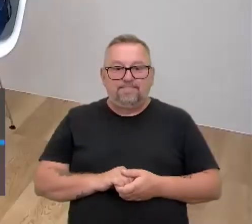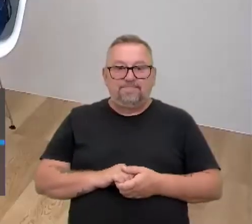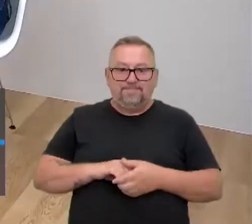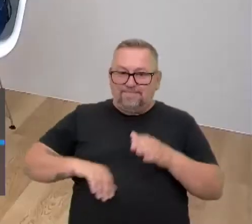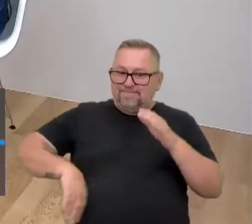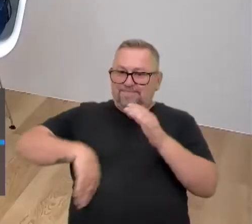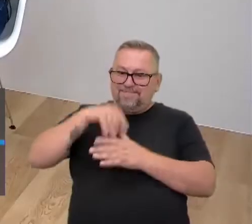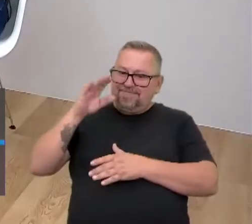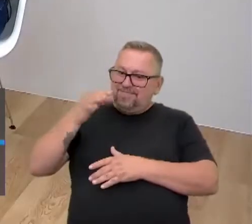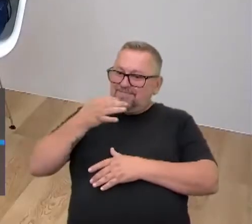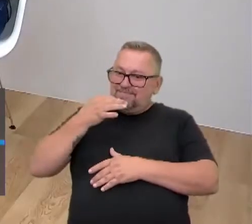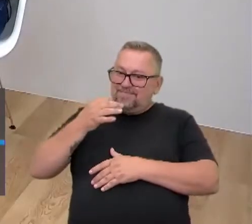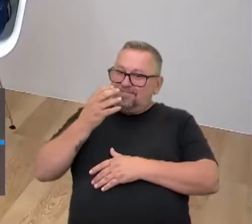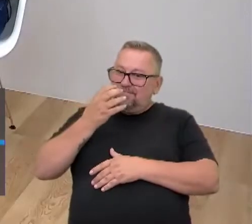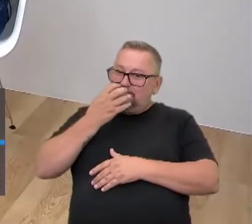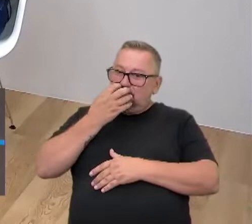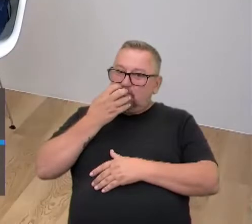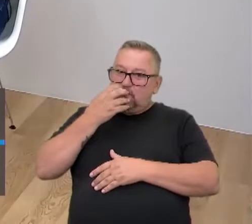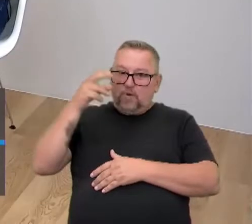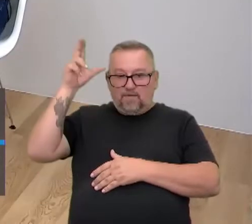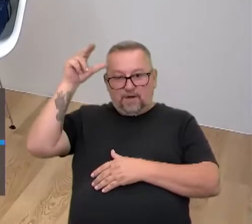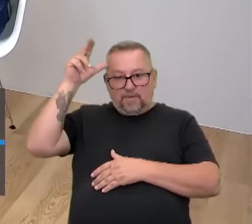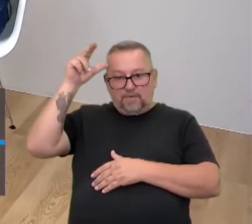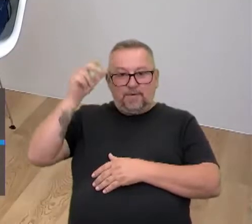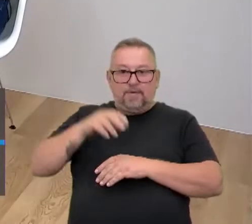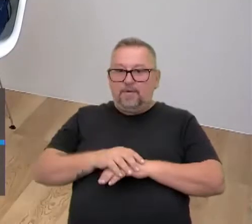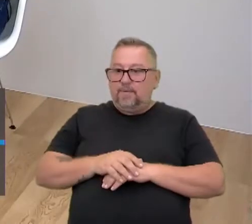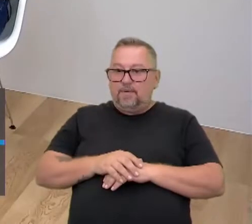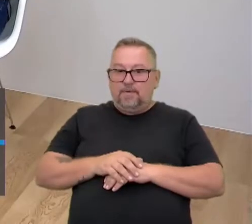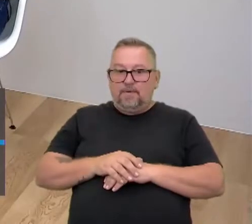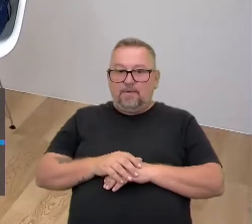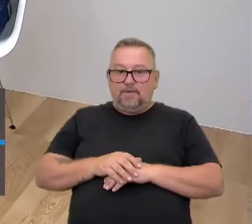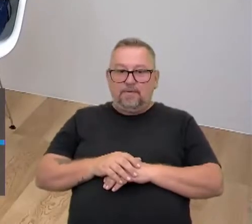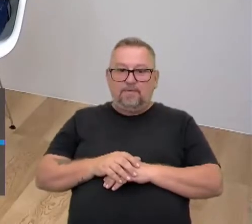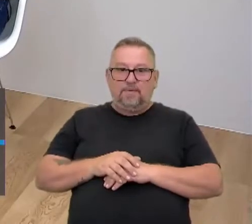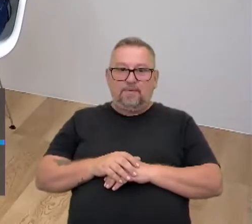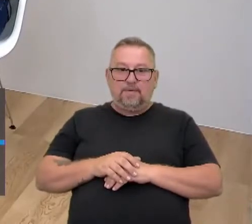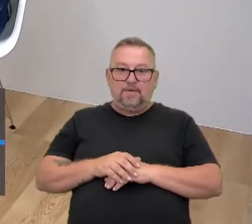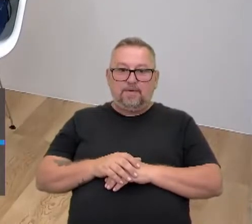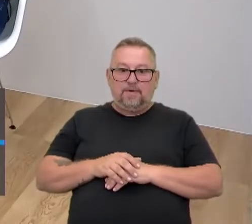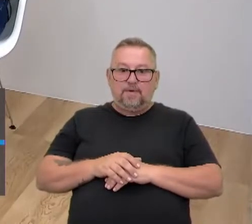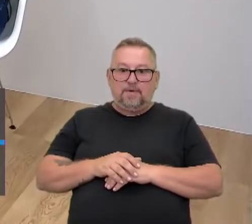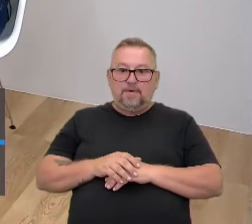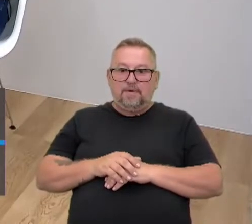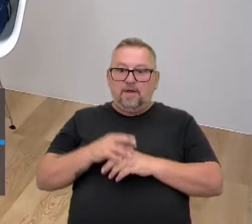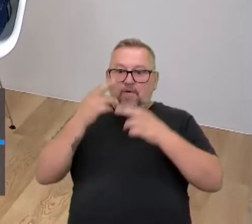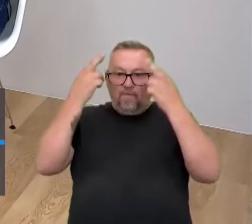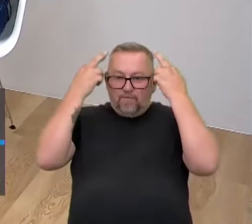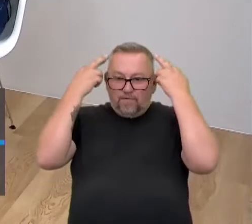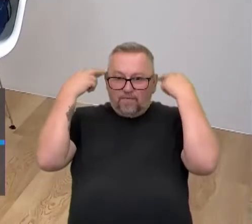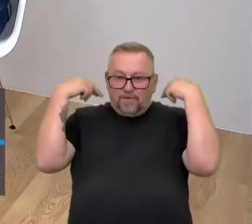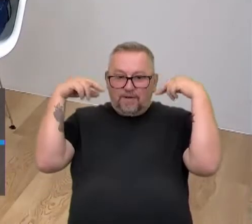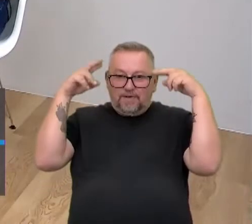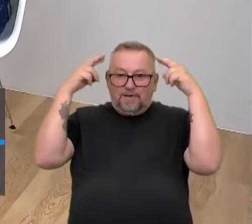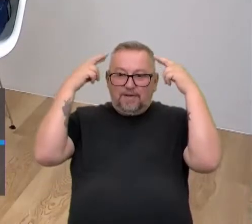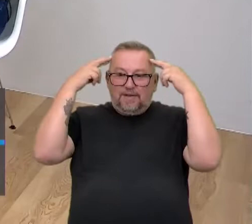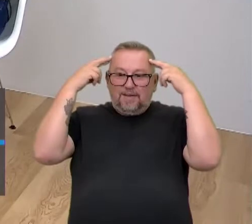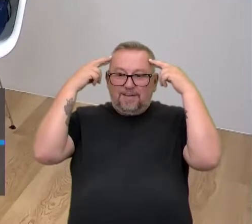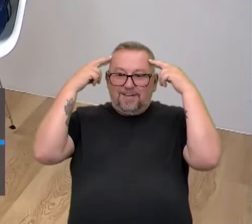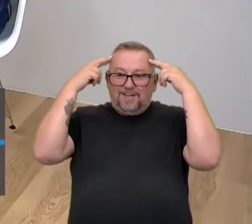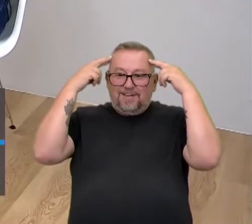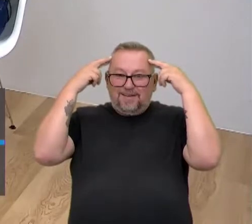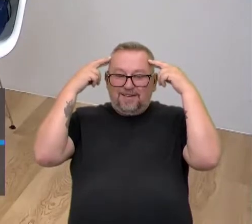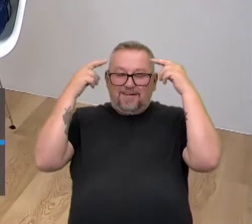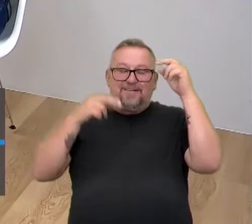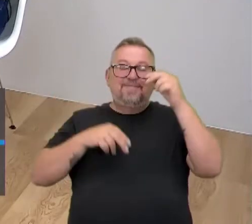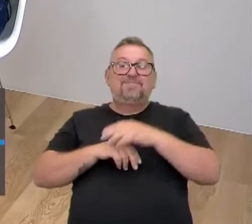Chuta. chutando, que seria o cavalo. Não. Qual foi a cabra, a ovelha. Olha, Foram os caprinos. muito